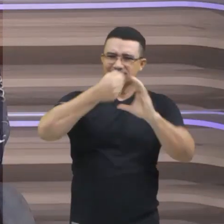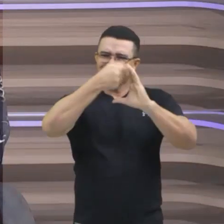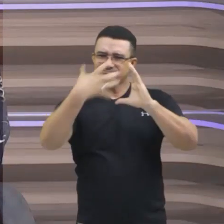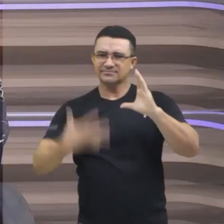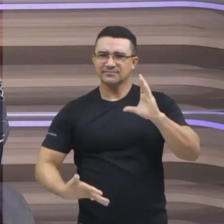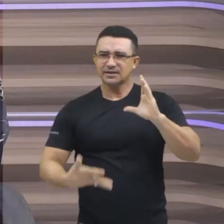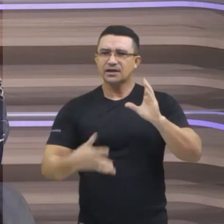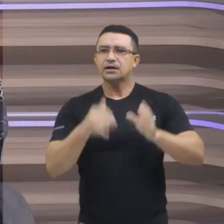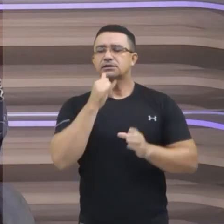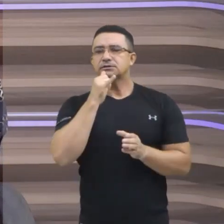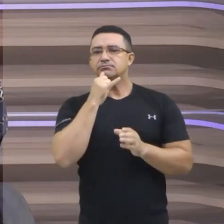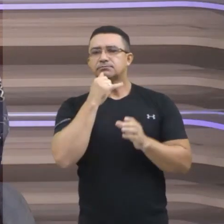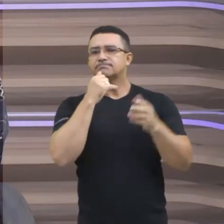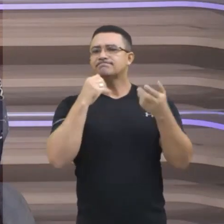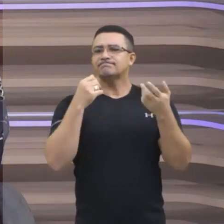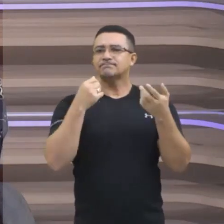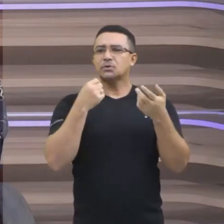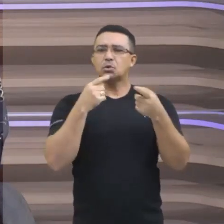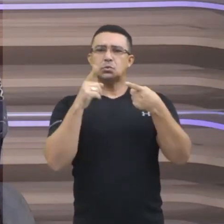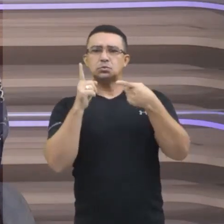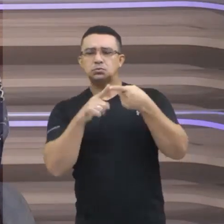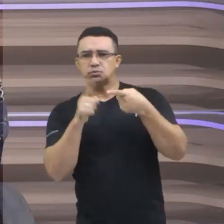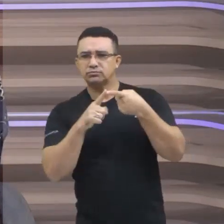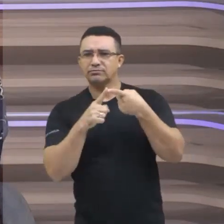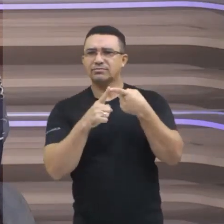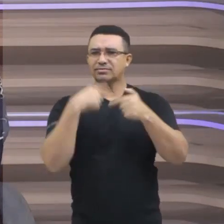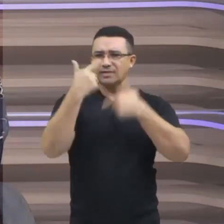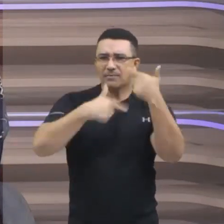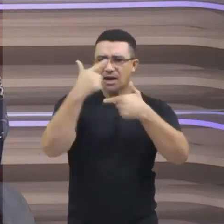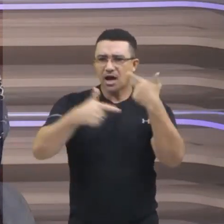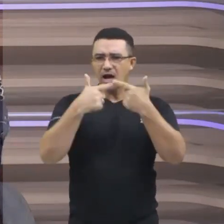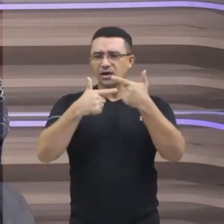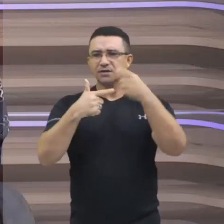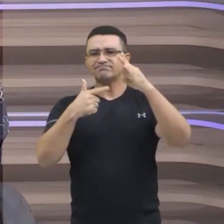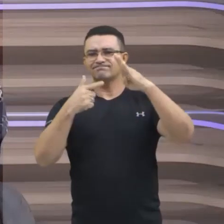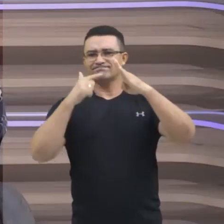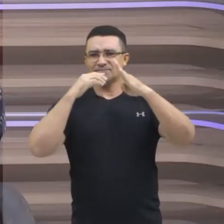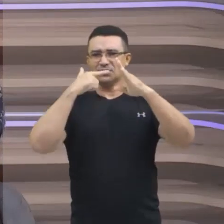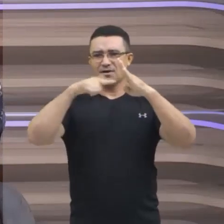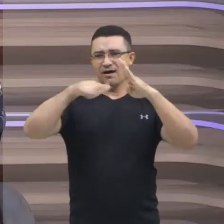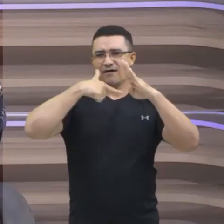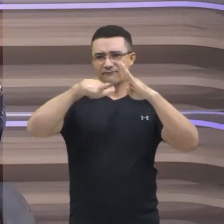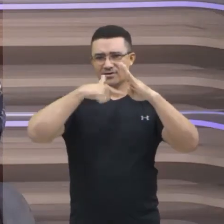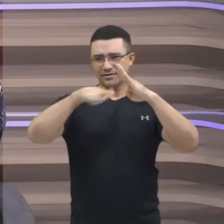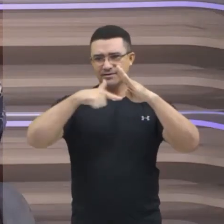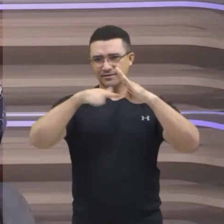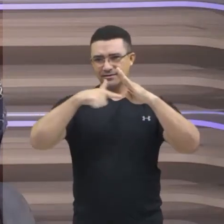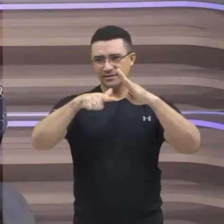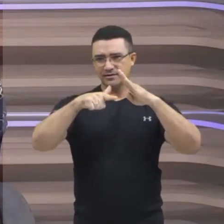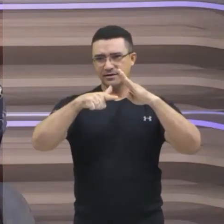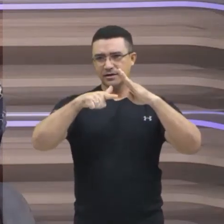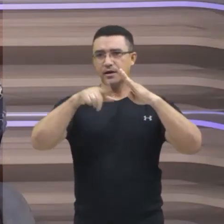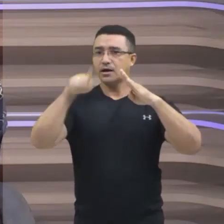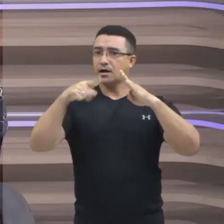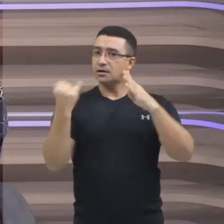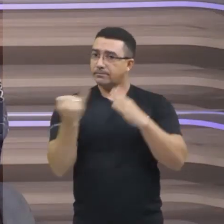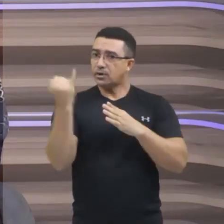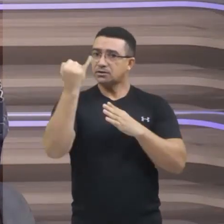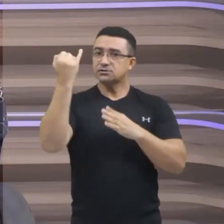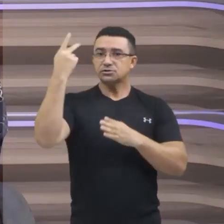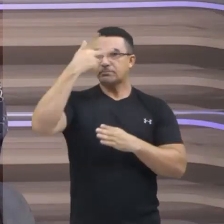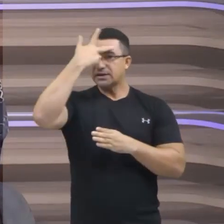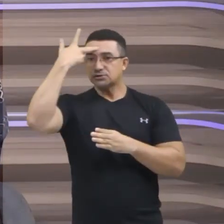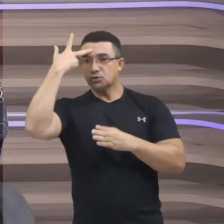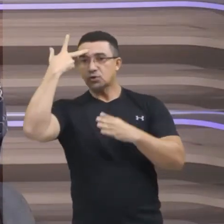é trabalhar a questão do ficar em casa. É super importante que as pessoas fiquem em